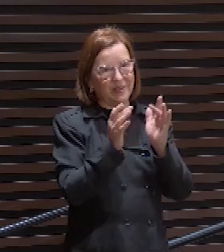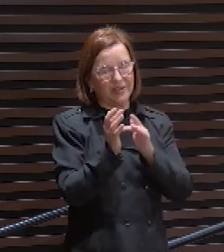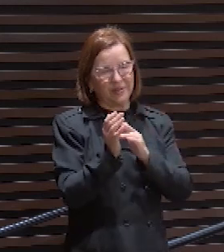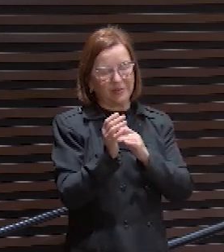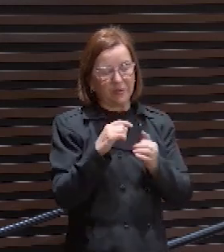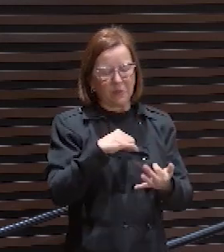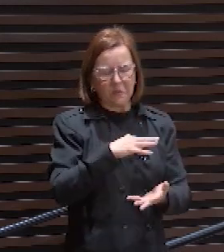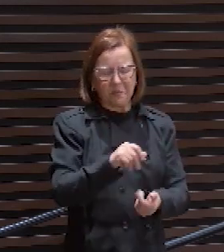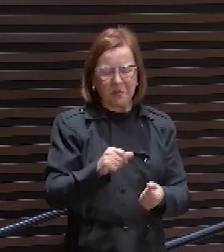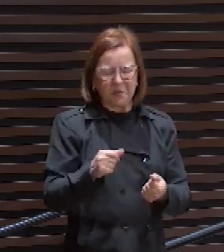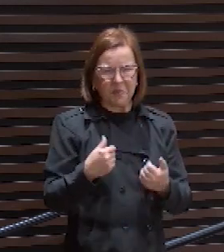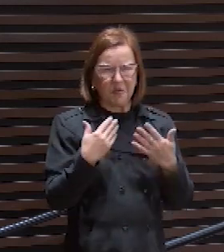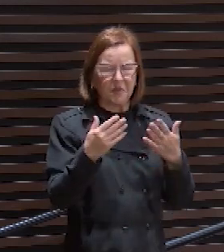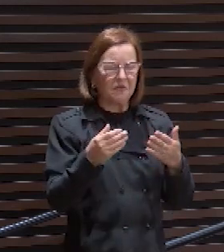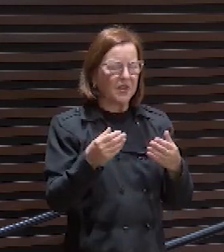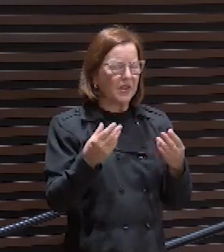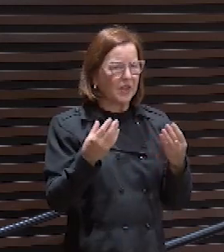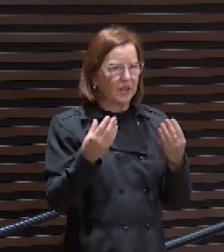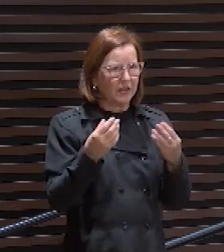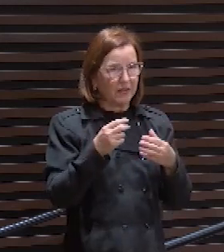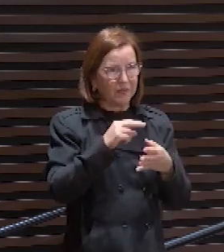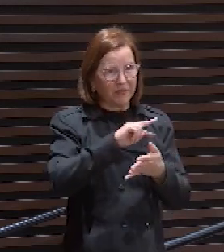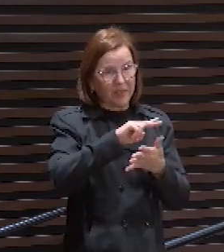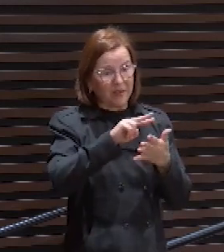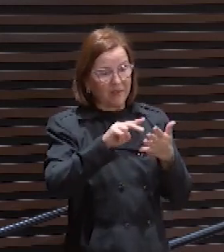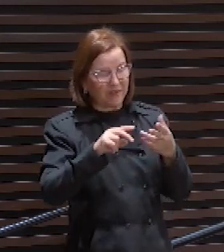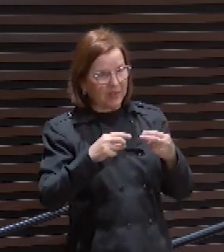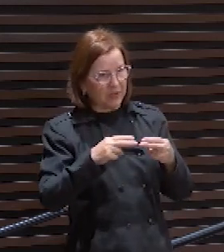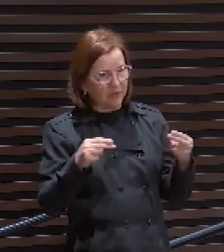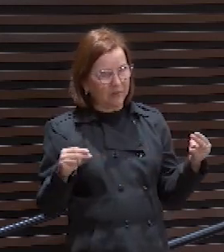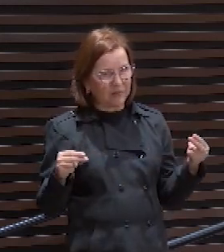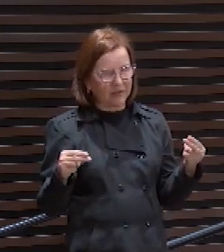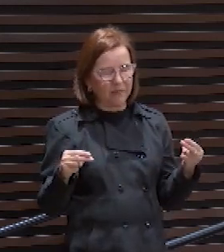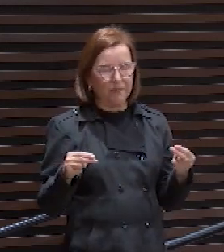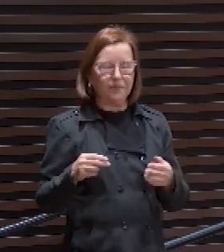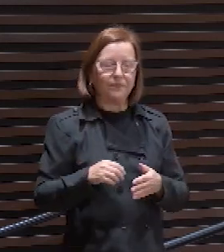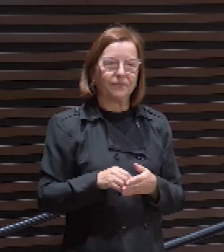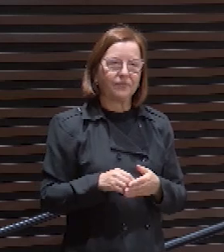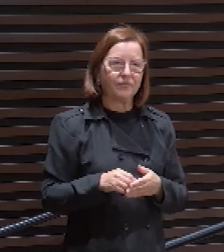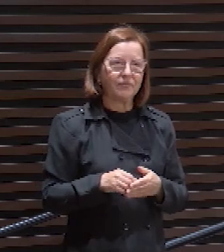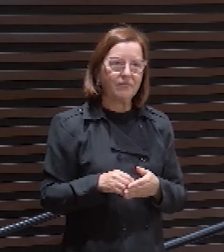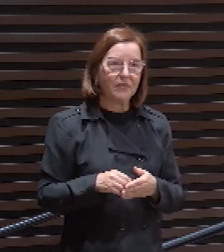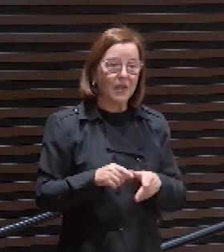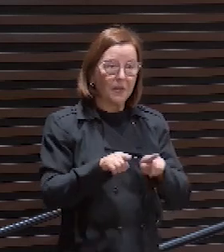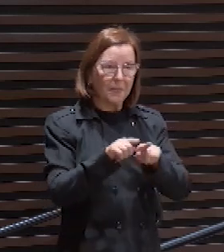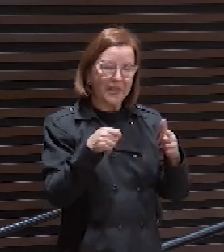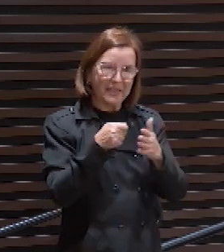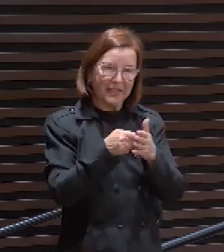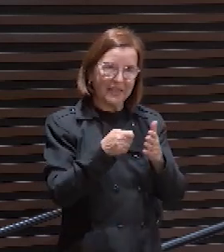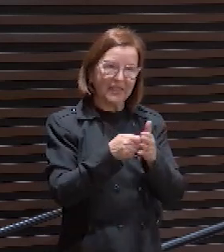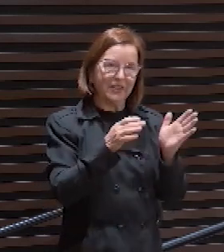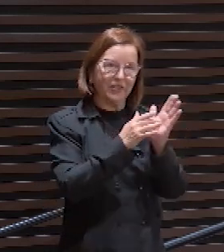prioridades concorrentes, essa exigência de Jesus é um lembrete constante de que nada deve competir com o nosso compromisso com